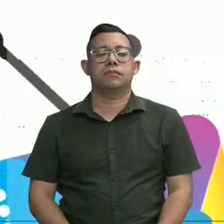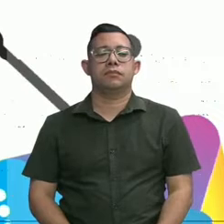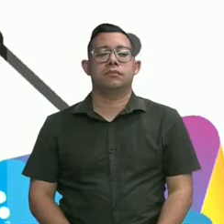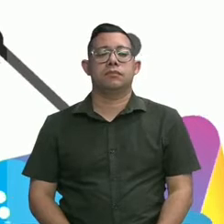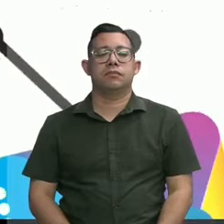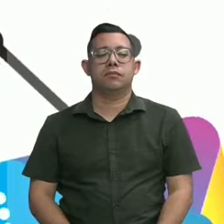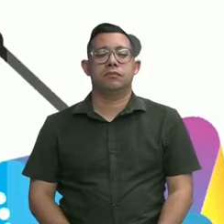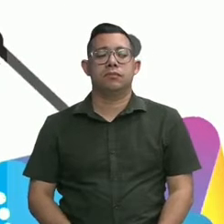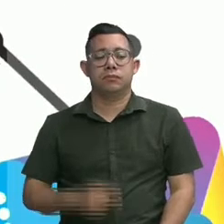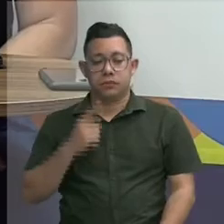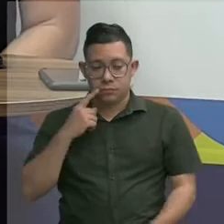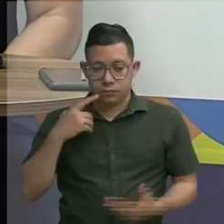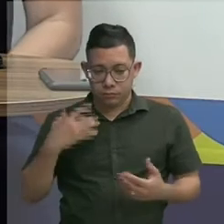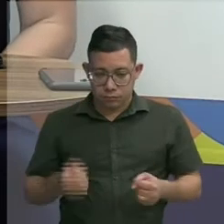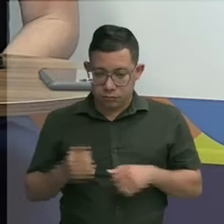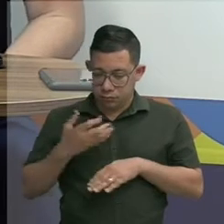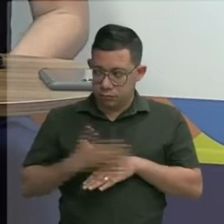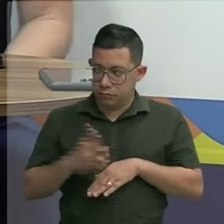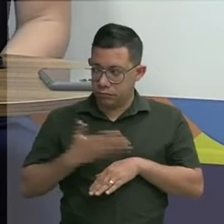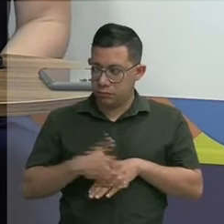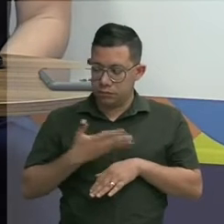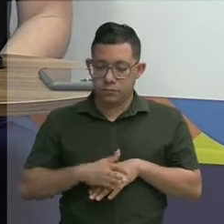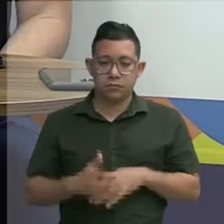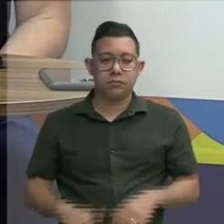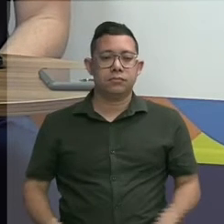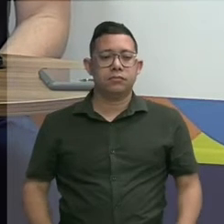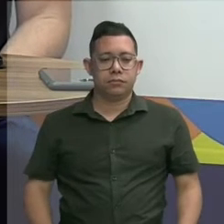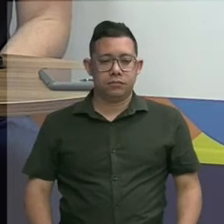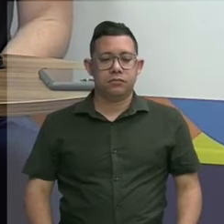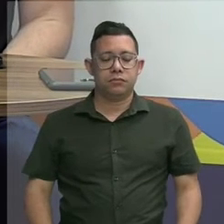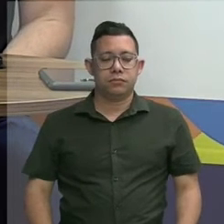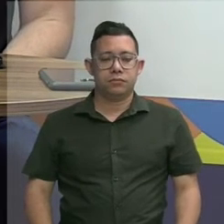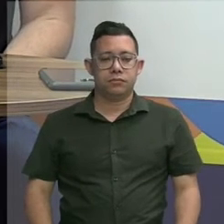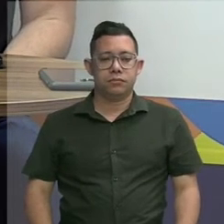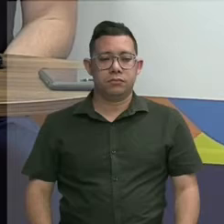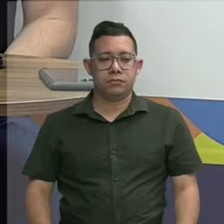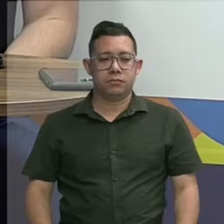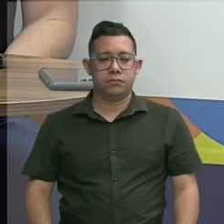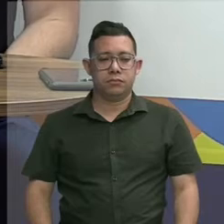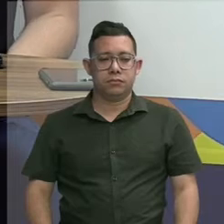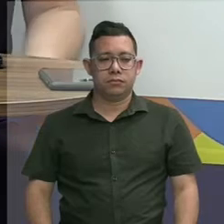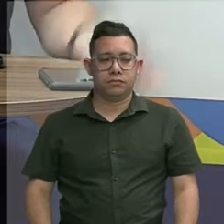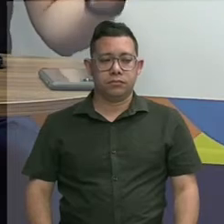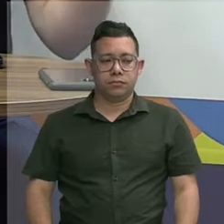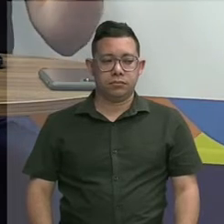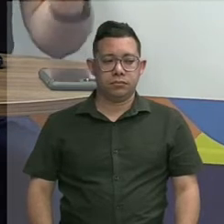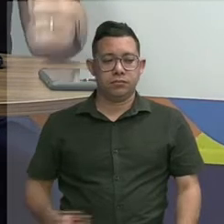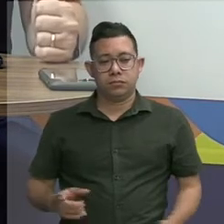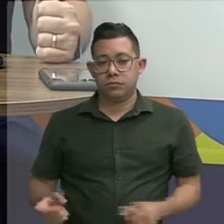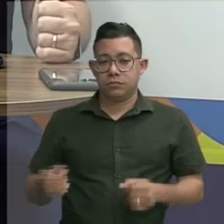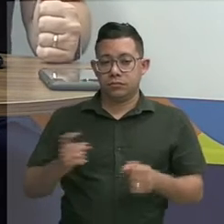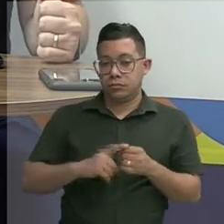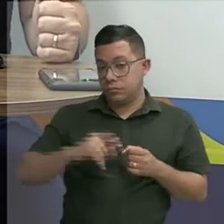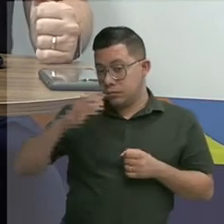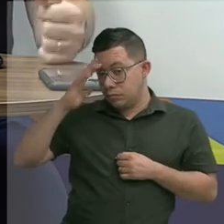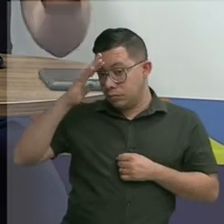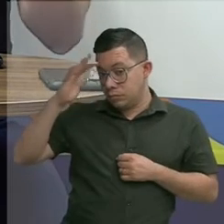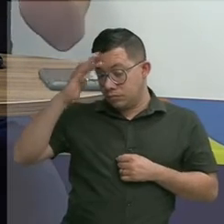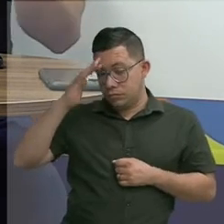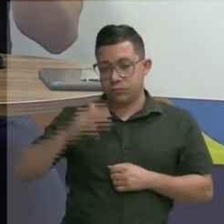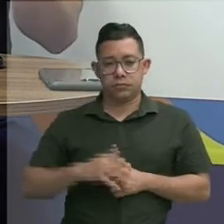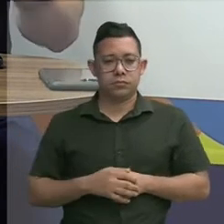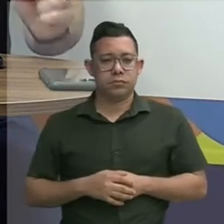e vão participar agora vamos fazer uma atividade gente então vamos lá hein vamos lá Voltando ao problema Inicial